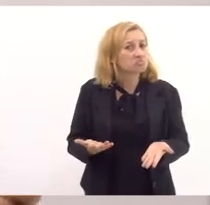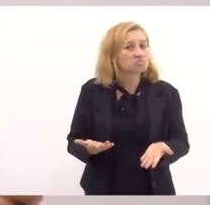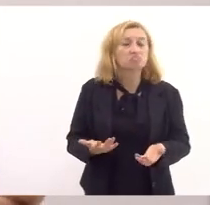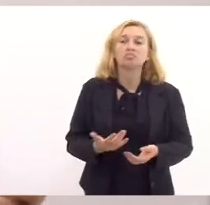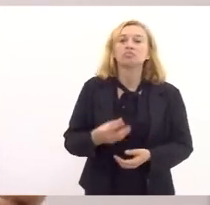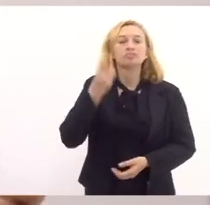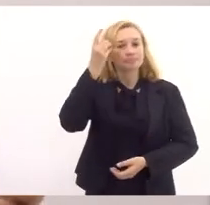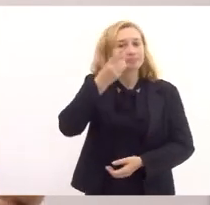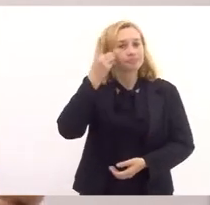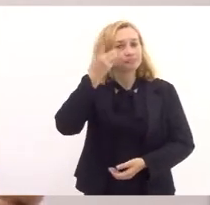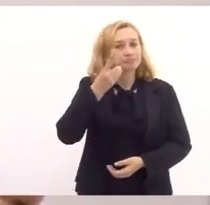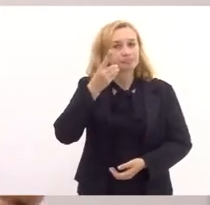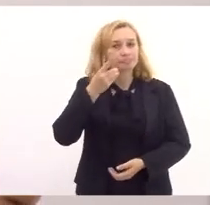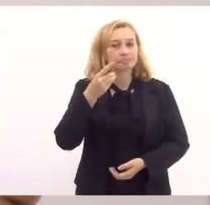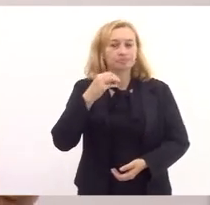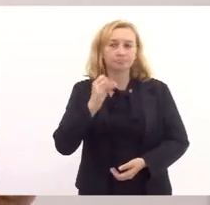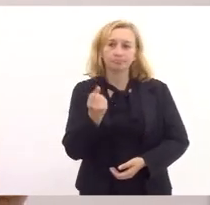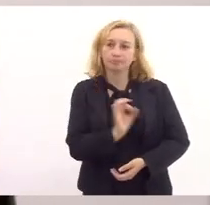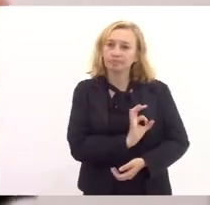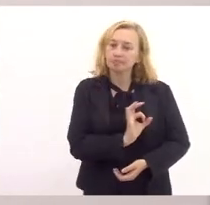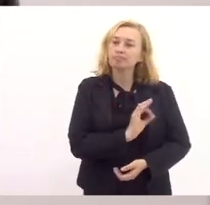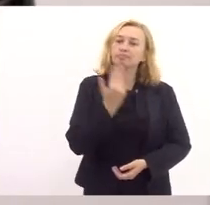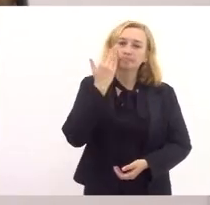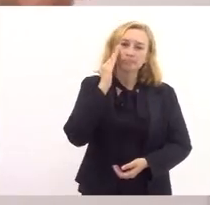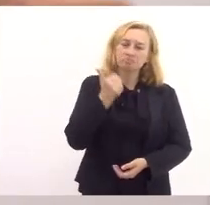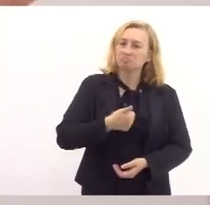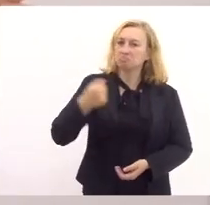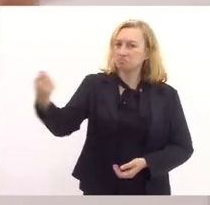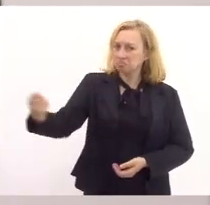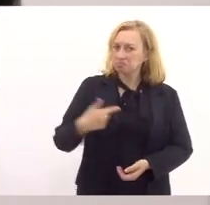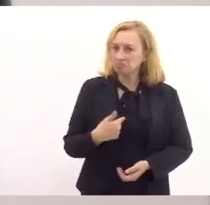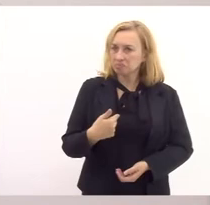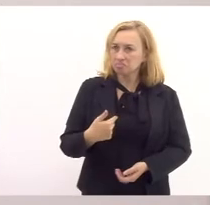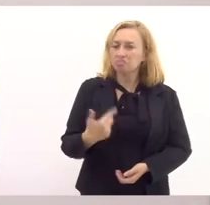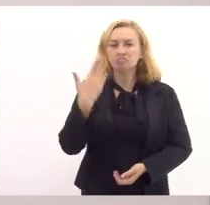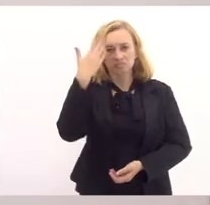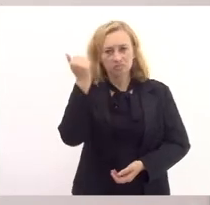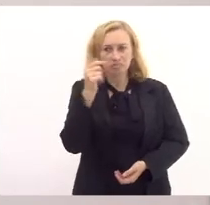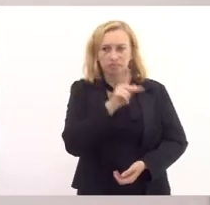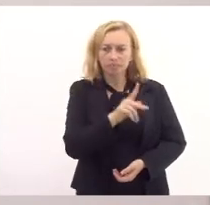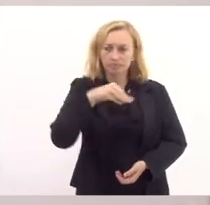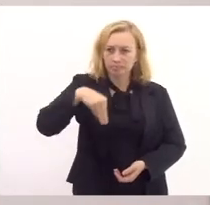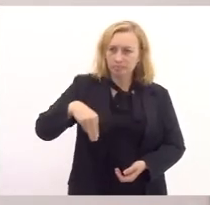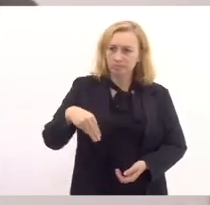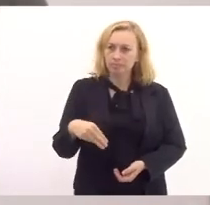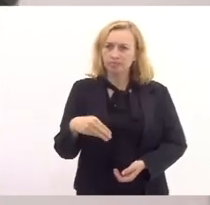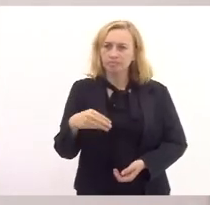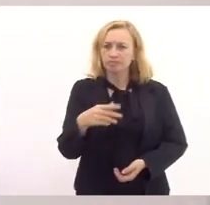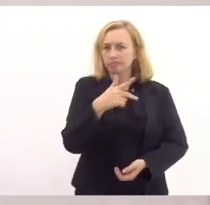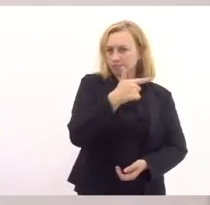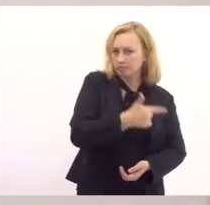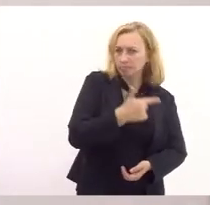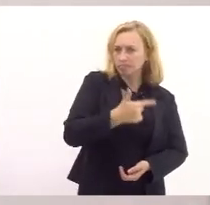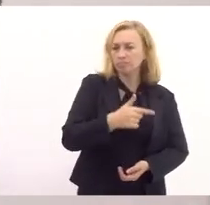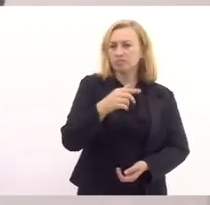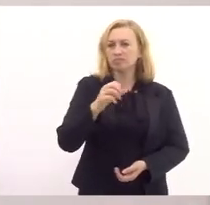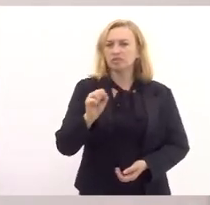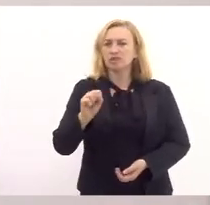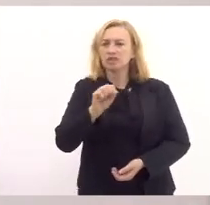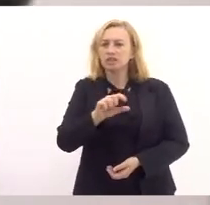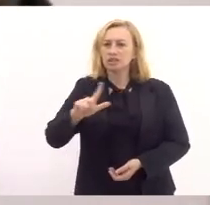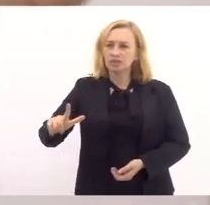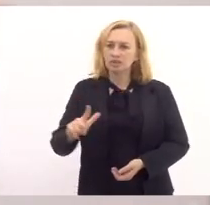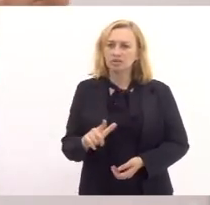Rocha entende disso muito mais que eu, mas sabe que a PM tem P2, a Civil